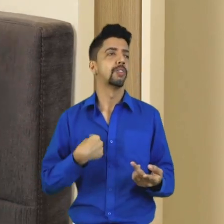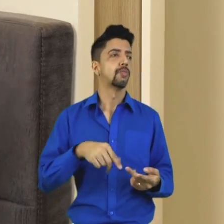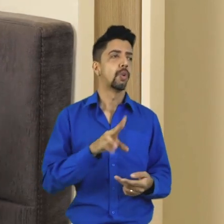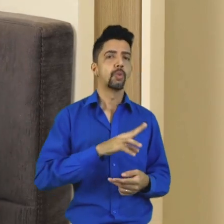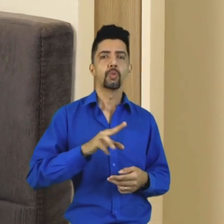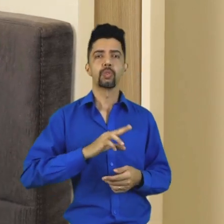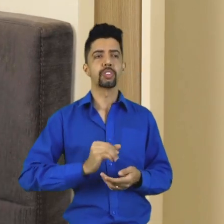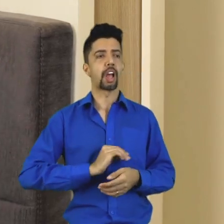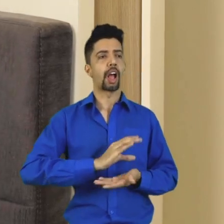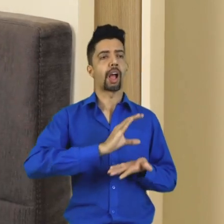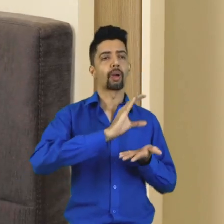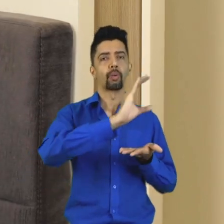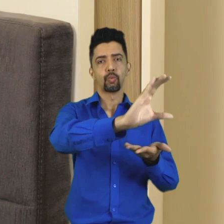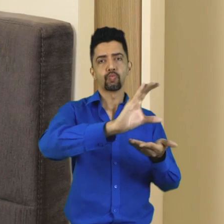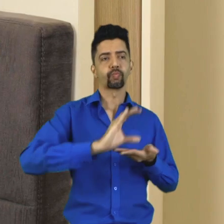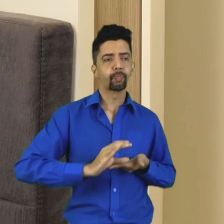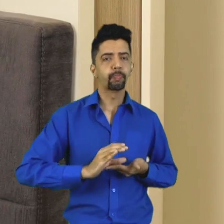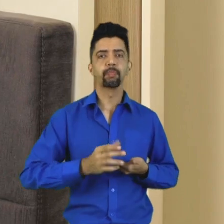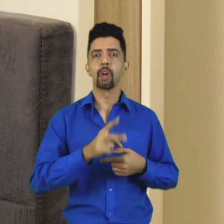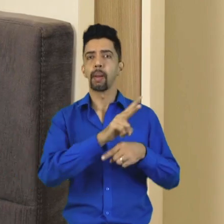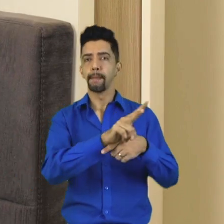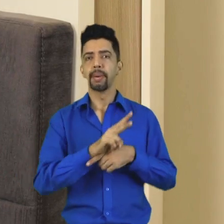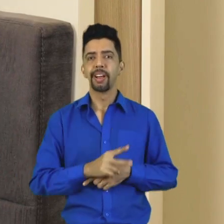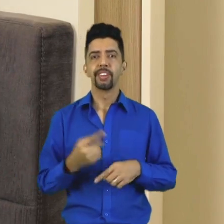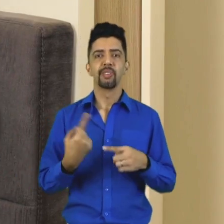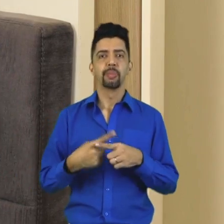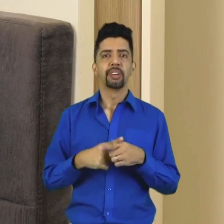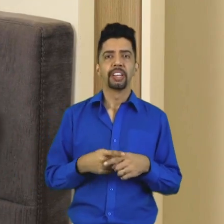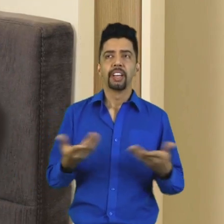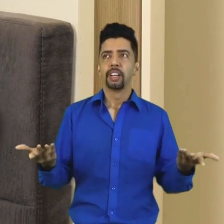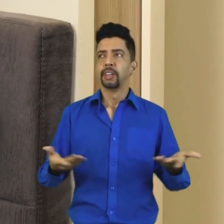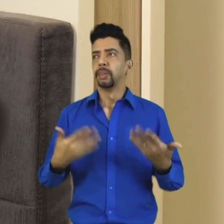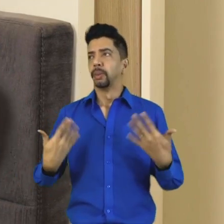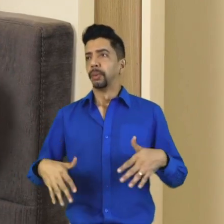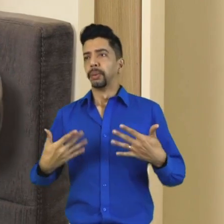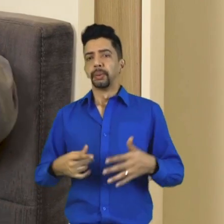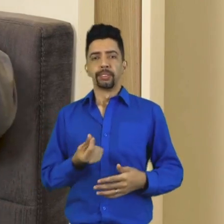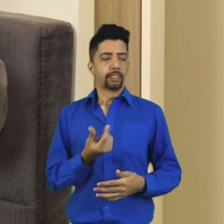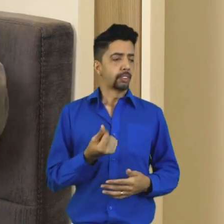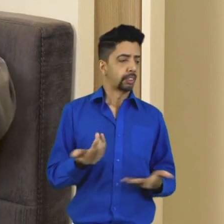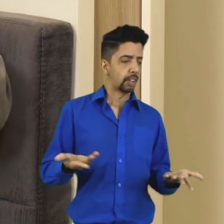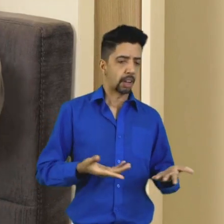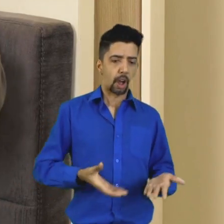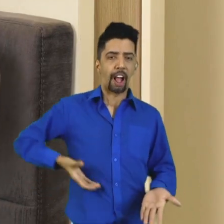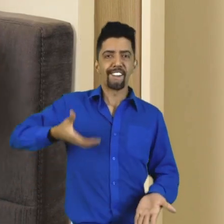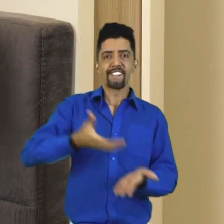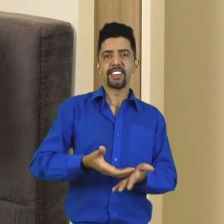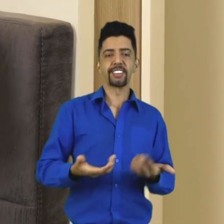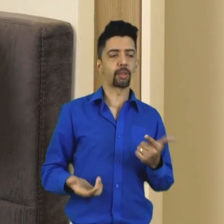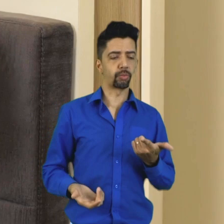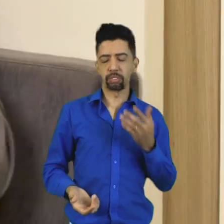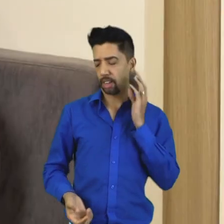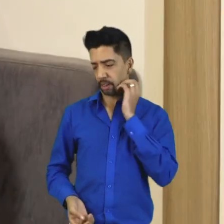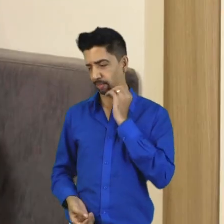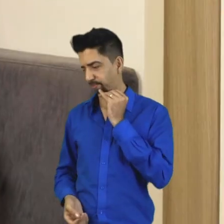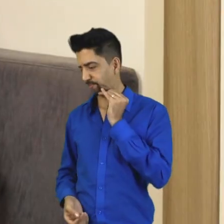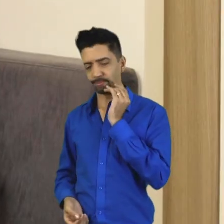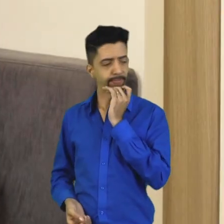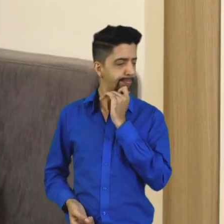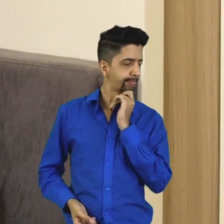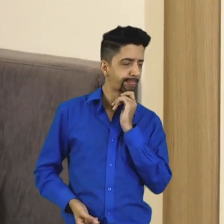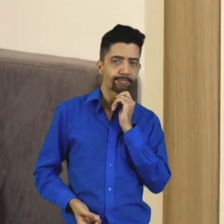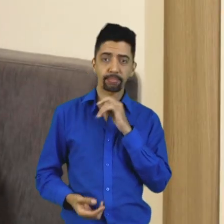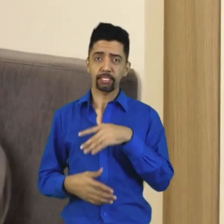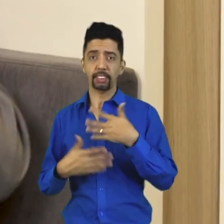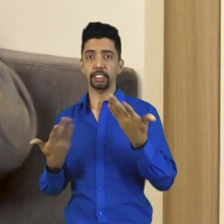comprar mais aqui nesse crediário, porque eu não tenho mais liquidez, eu não tenho mais dinheiro para pagar à vista, até chegar